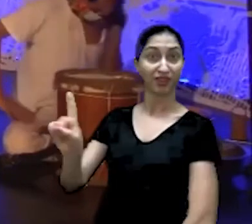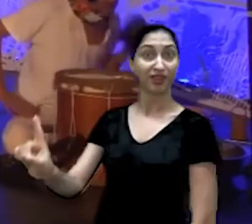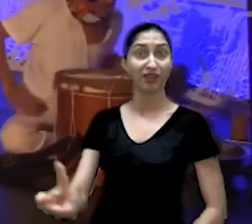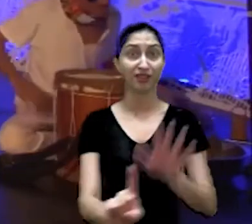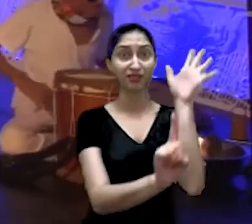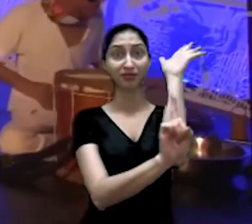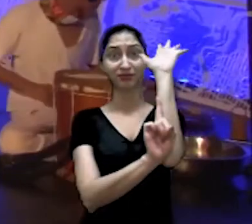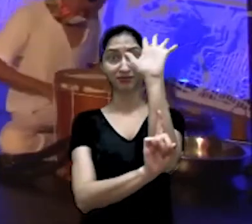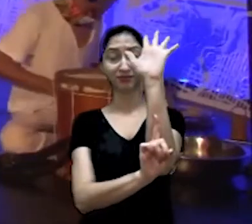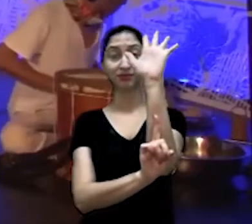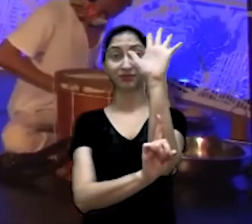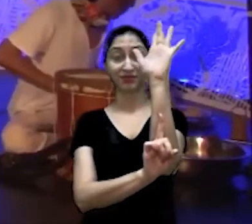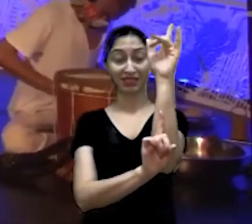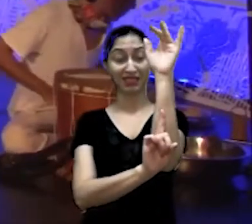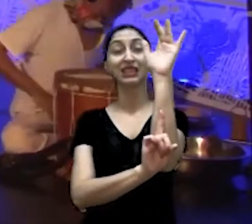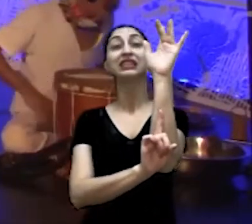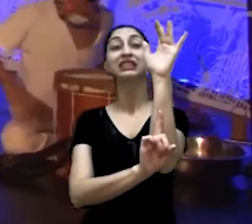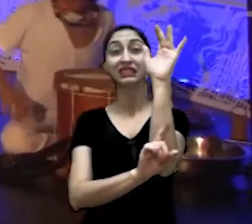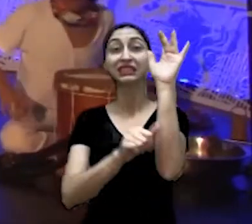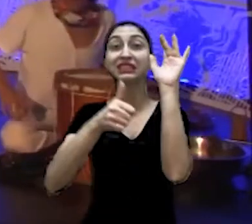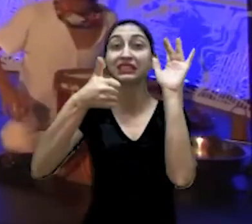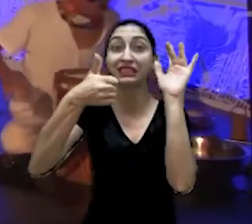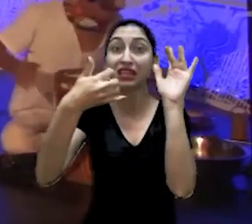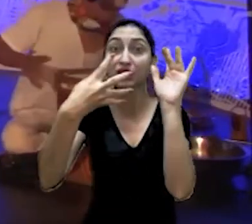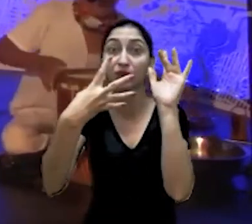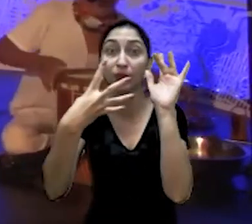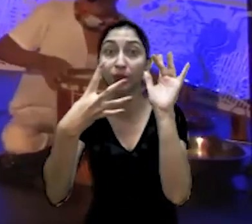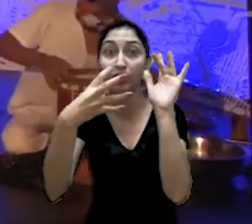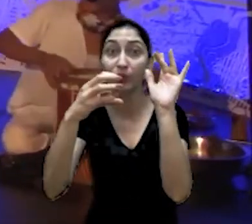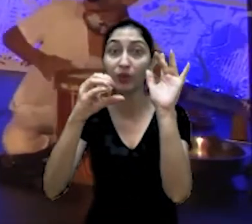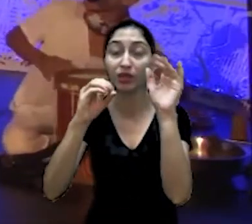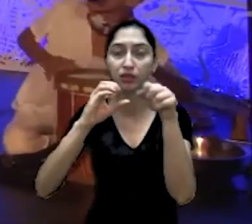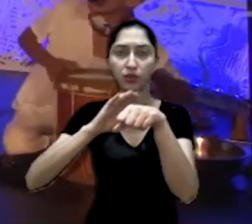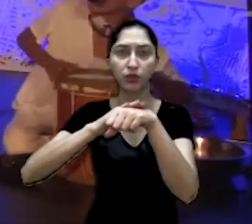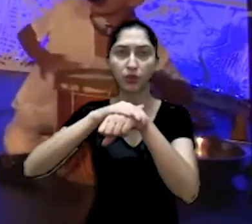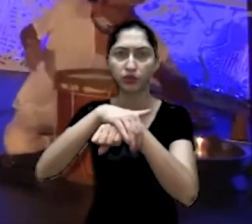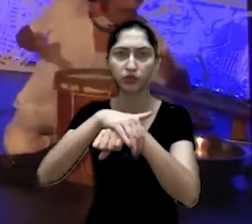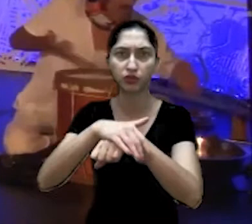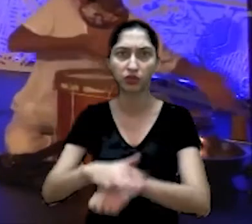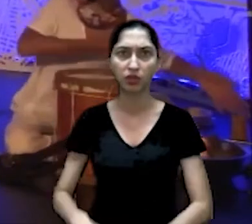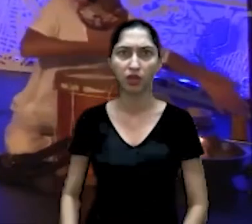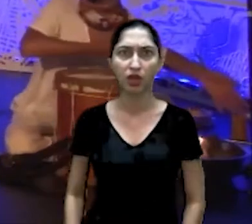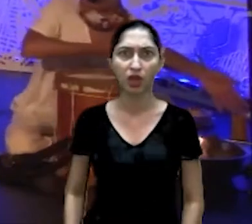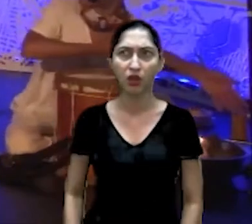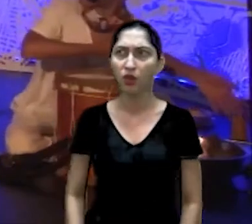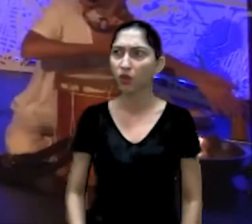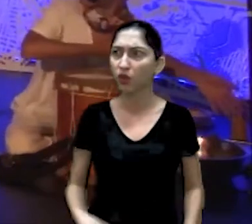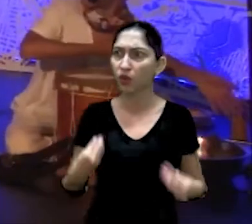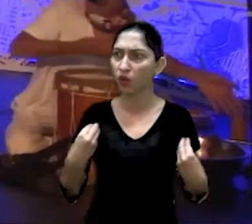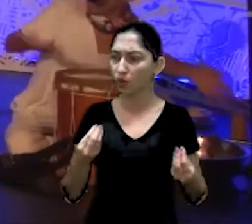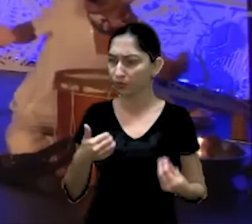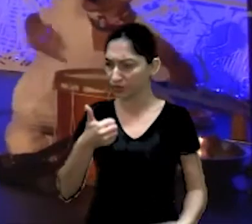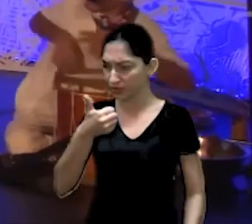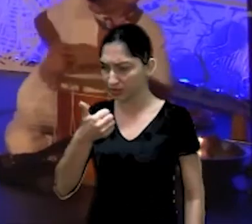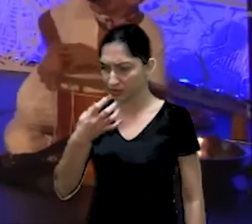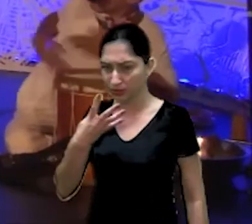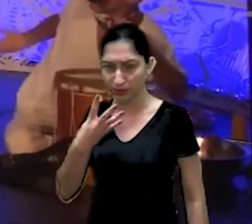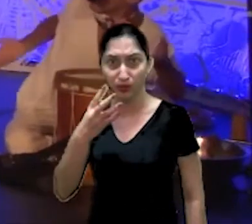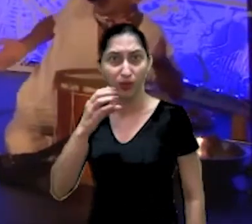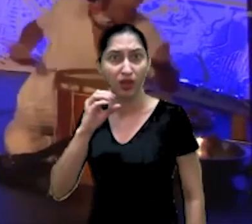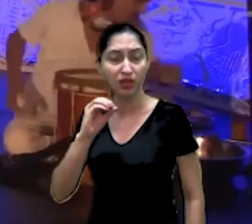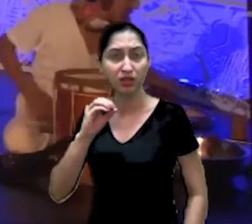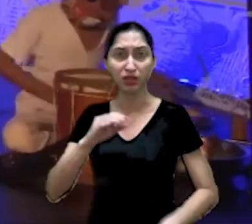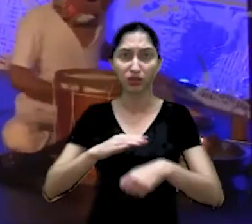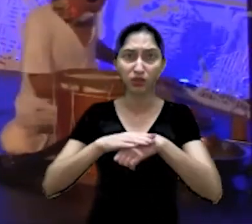tronco por mais 140 noites. Não, não, peraí, 140, como é que eu faço um som de 140 noites assim? Pô, assim em cima da